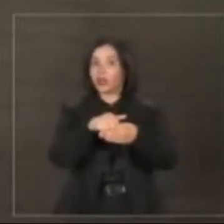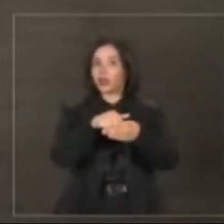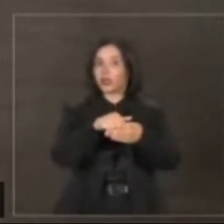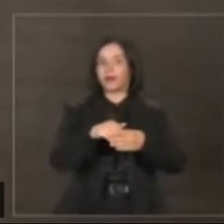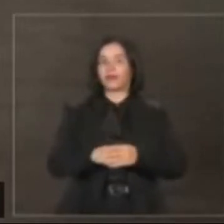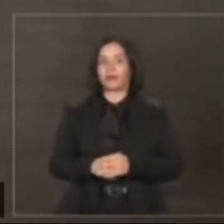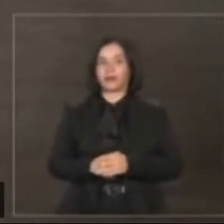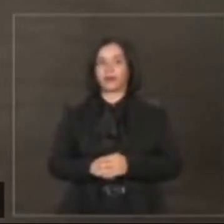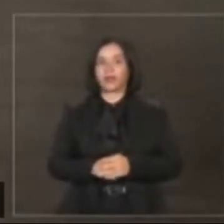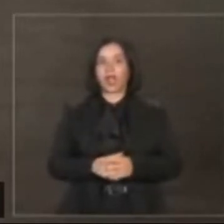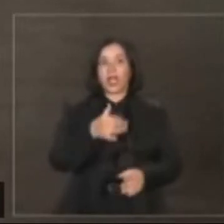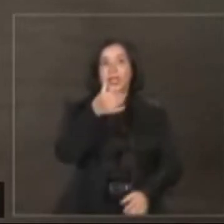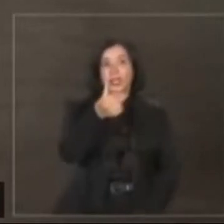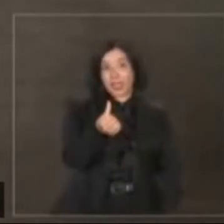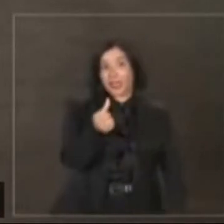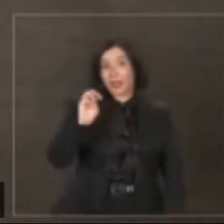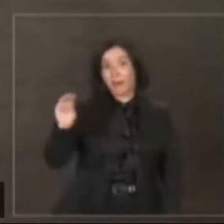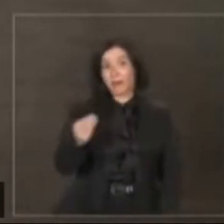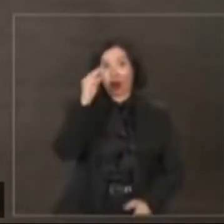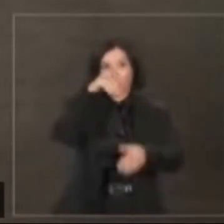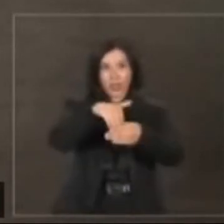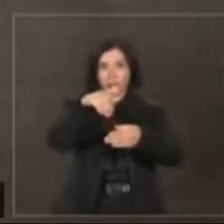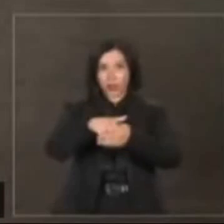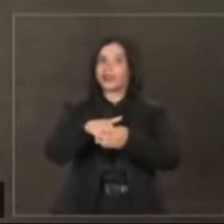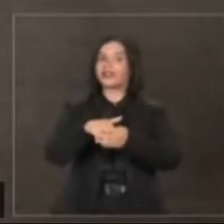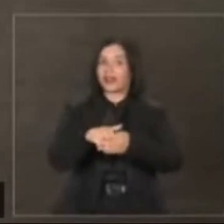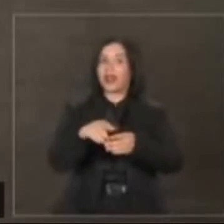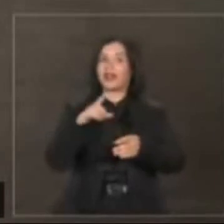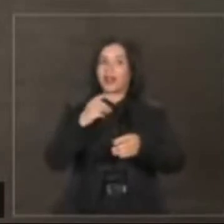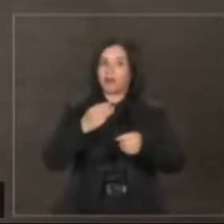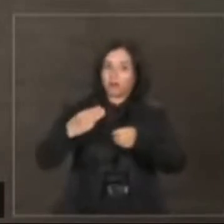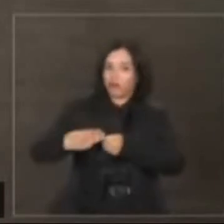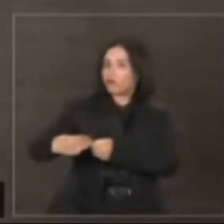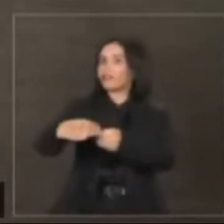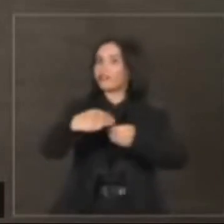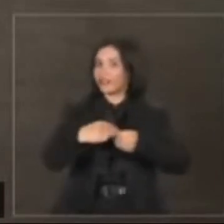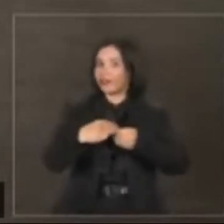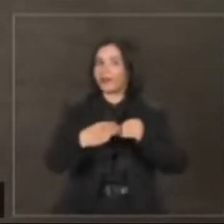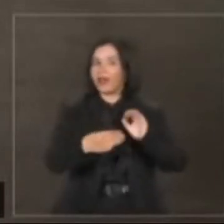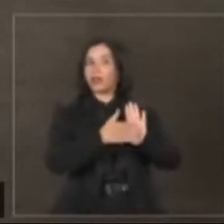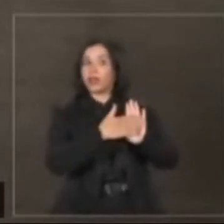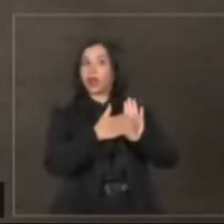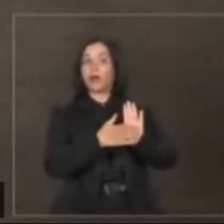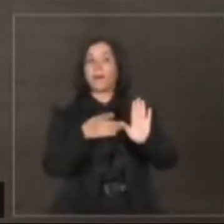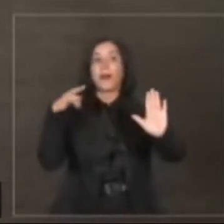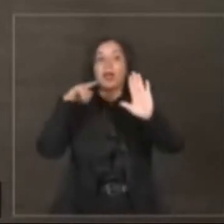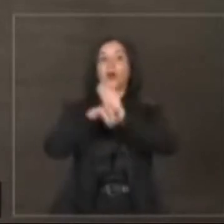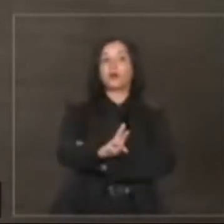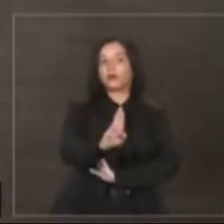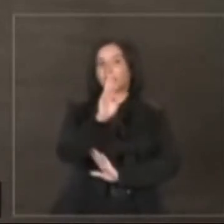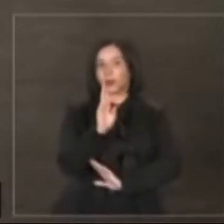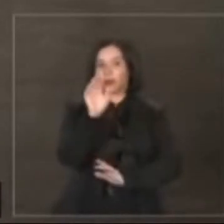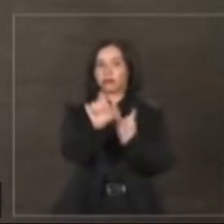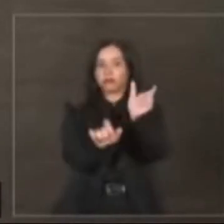São quase 6 mil eleições, esse é o número de municípios. E esse é um tempo de pergunta e resposta da cidadã e